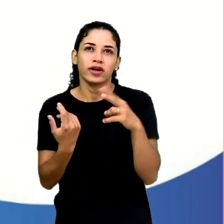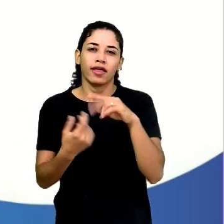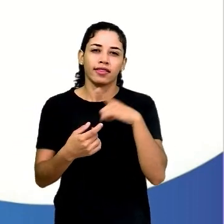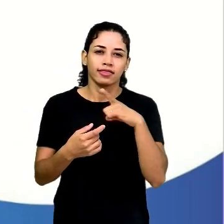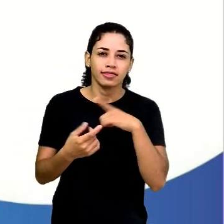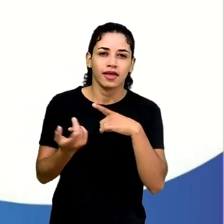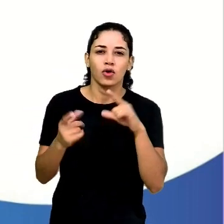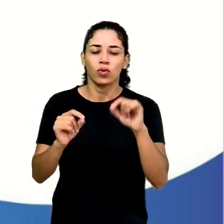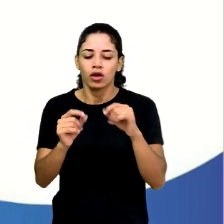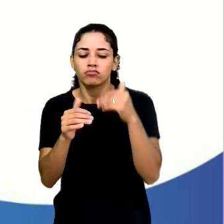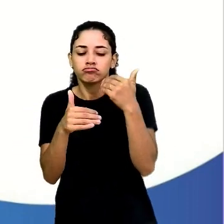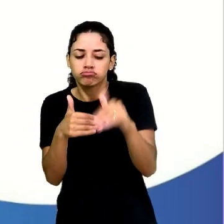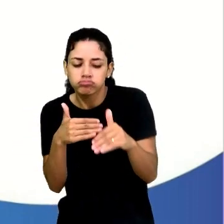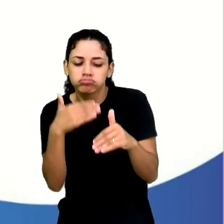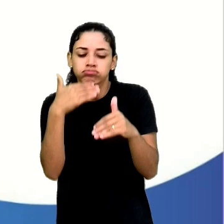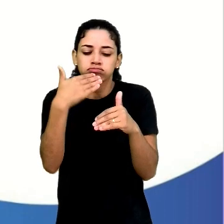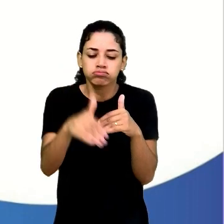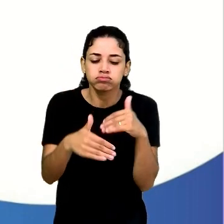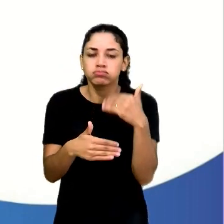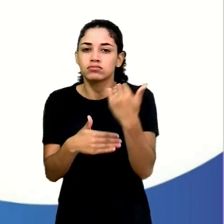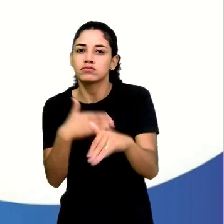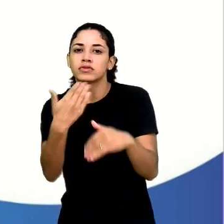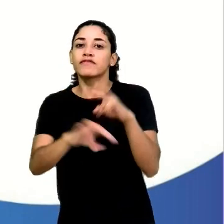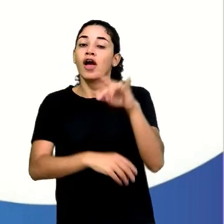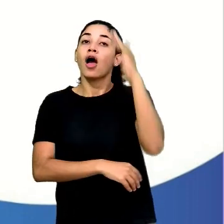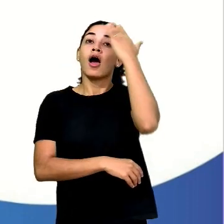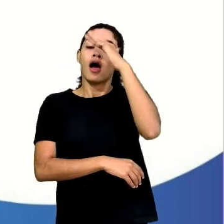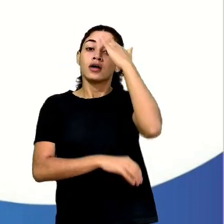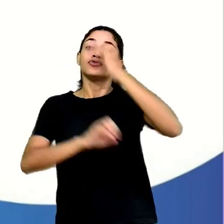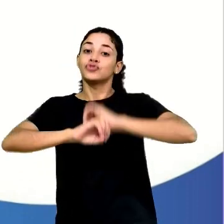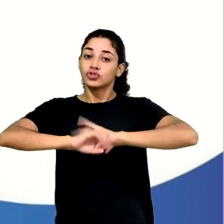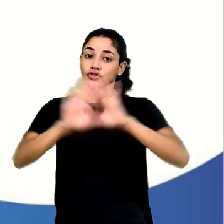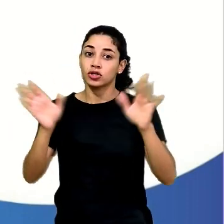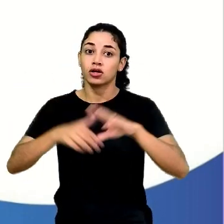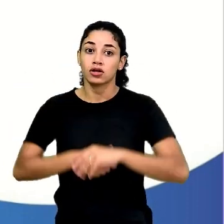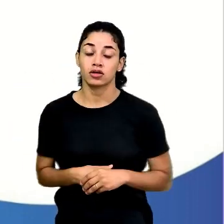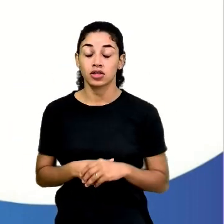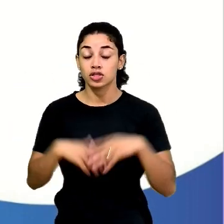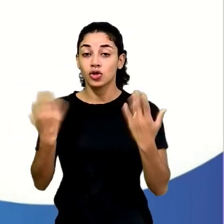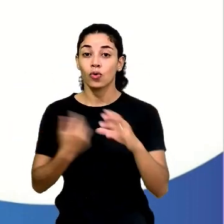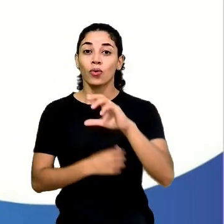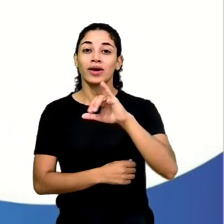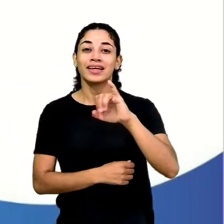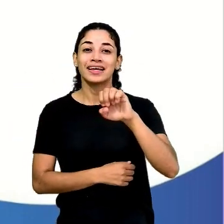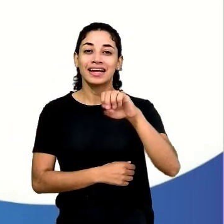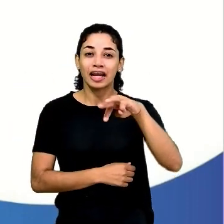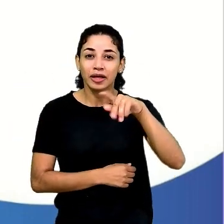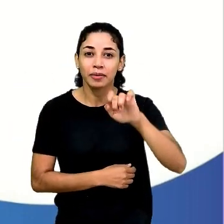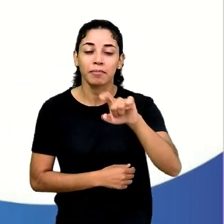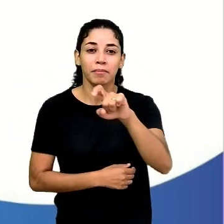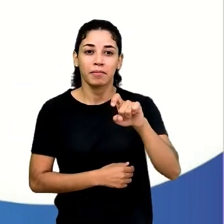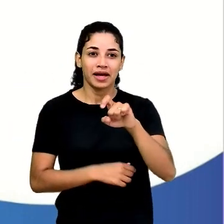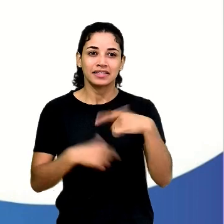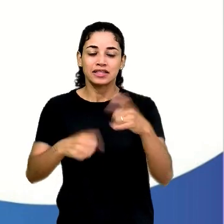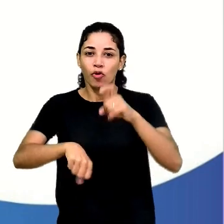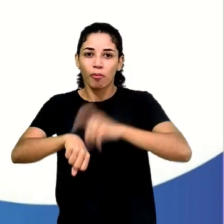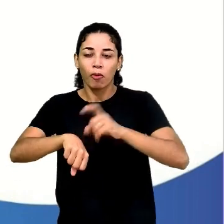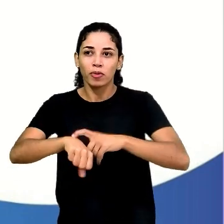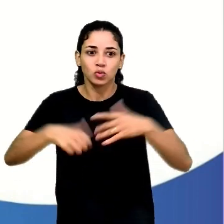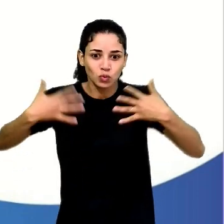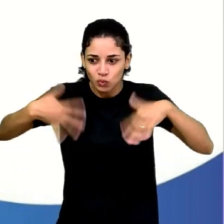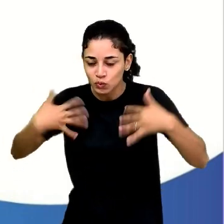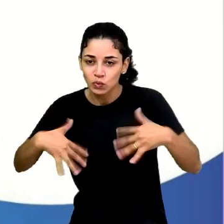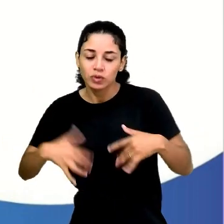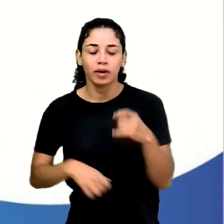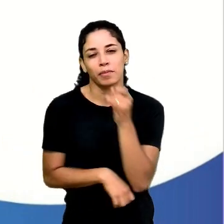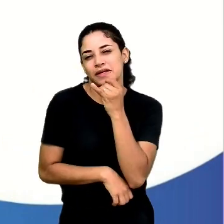vários núcleos, vai ter continuidade, enfim. O clímax é o momento de maior tensão. É como, por exemplo, você está